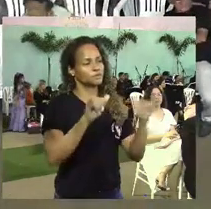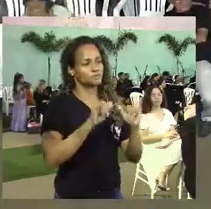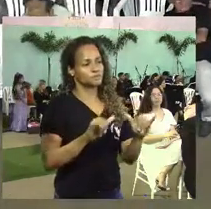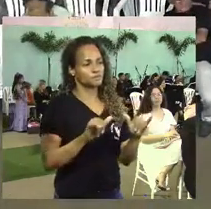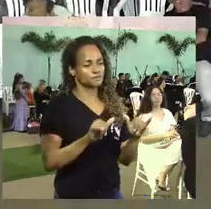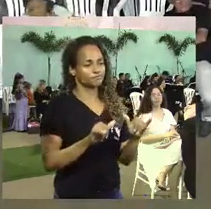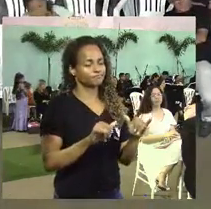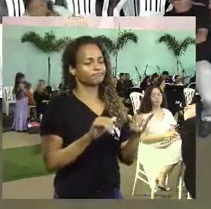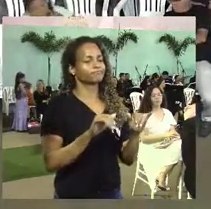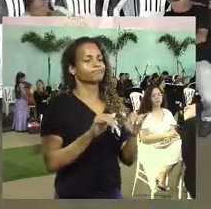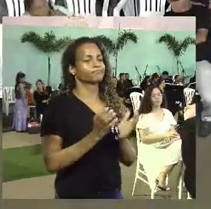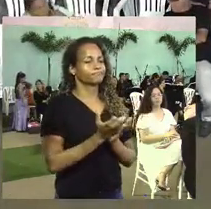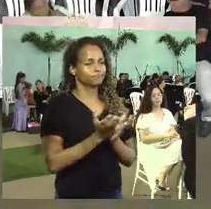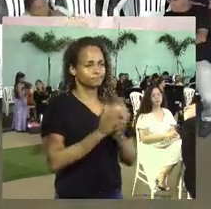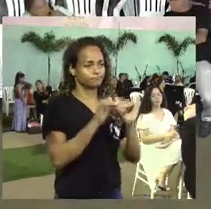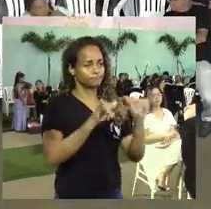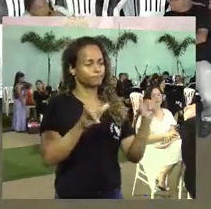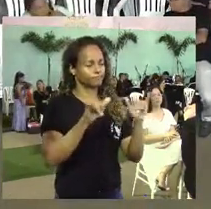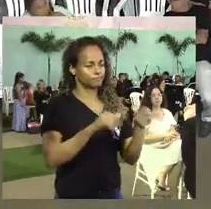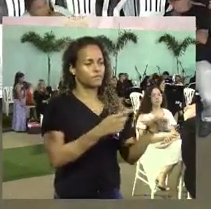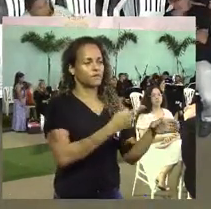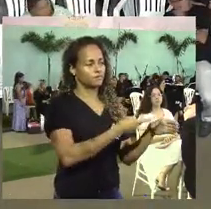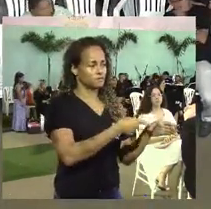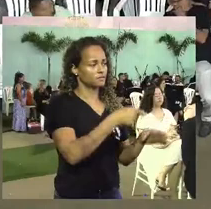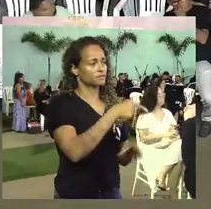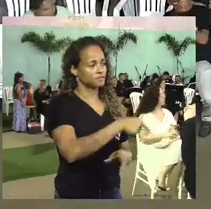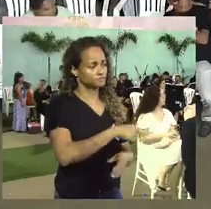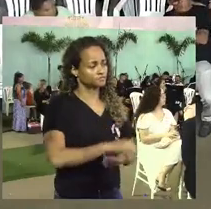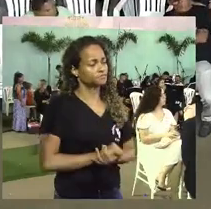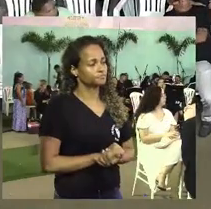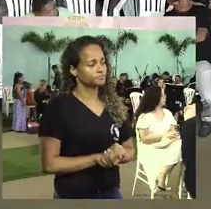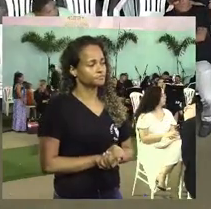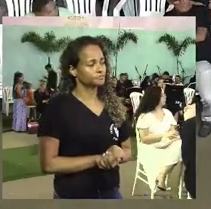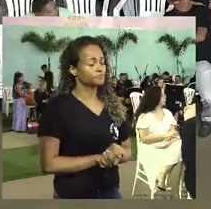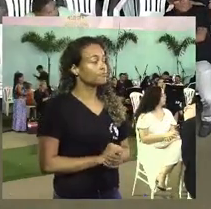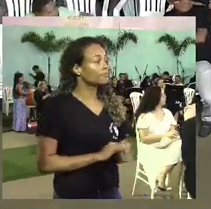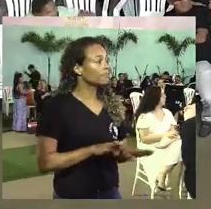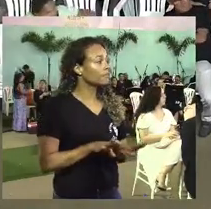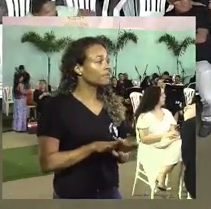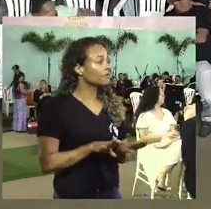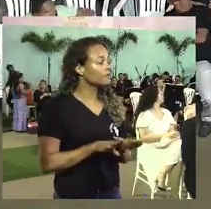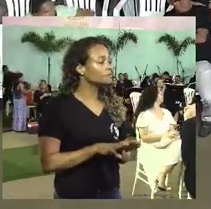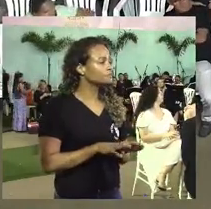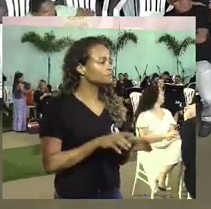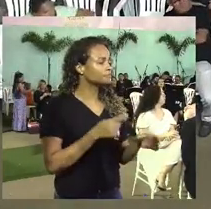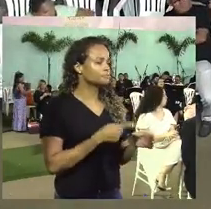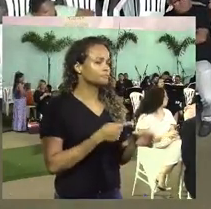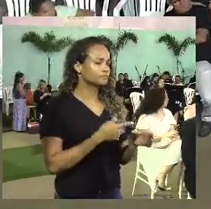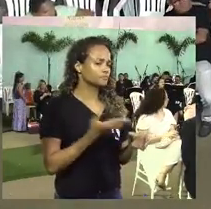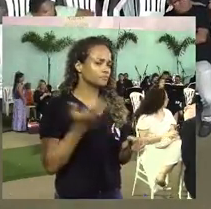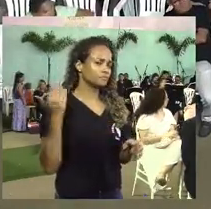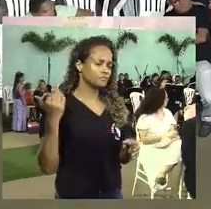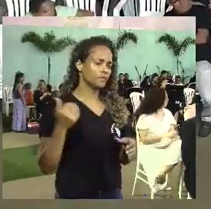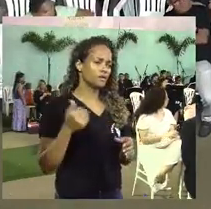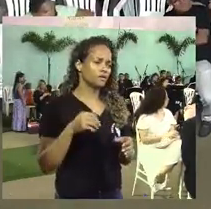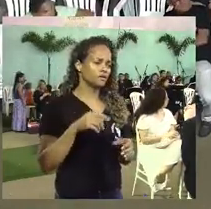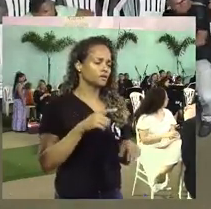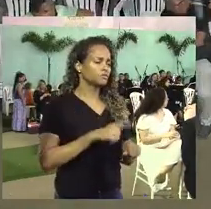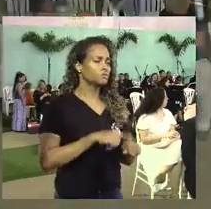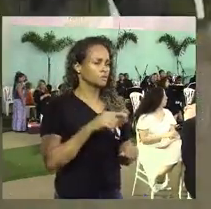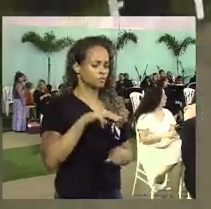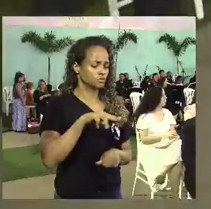ali caramba e Gomorra há também nas lá e no tempo de Noé também